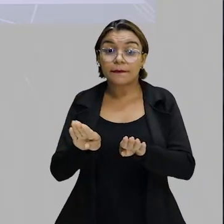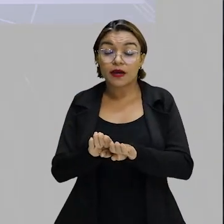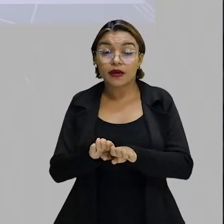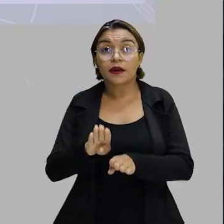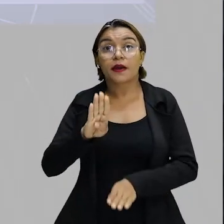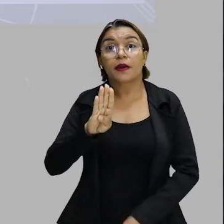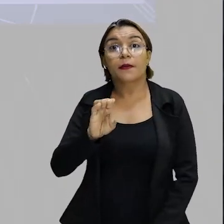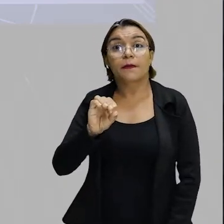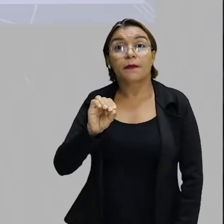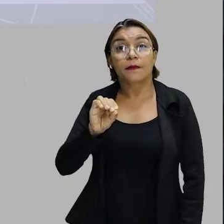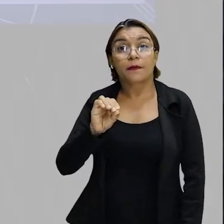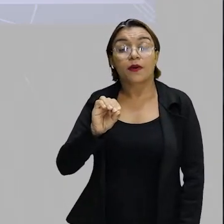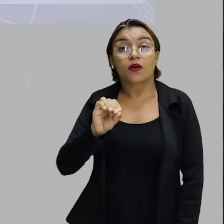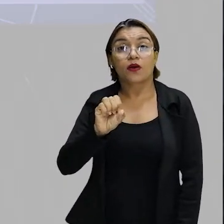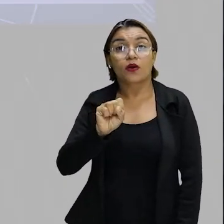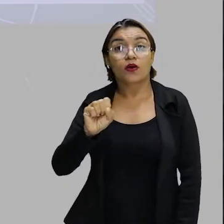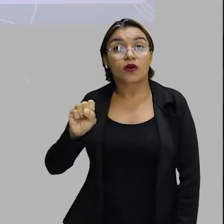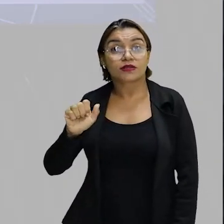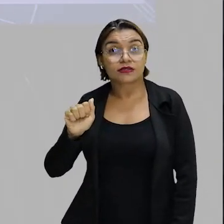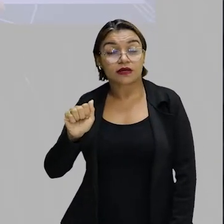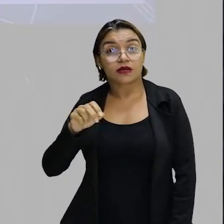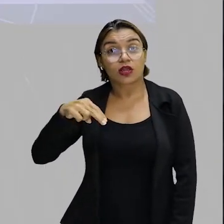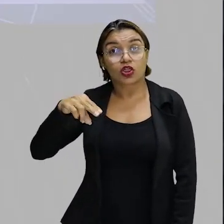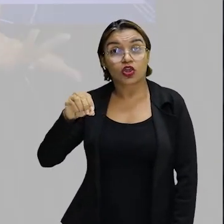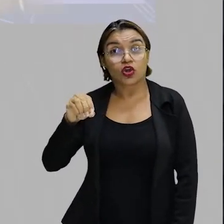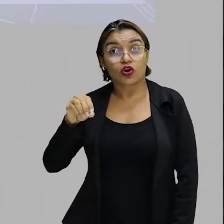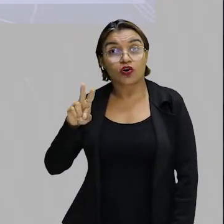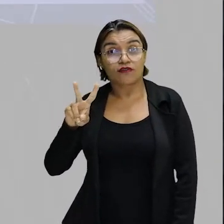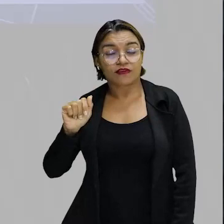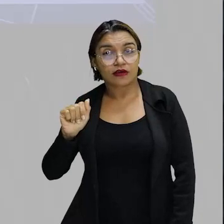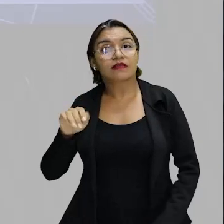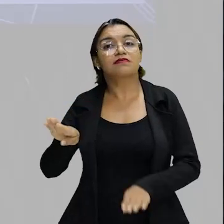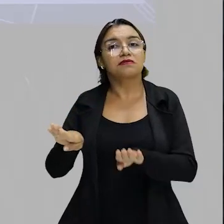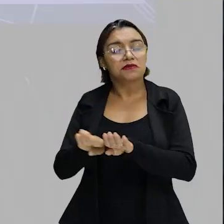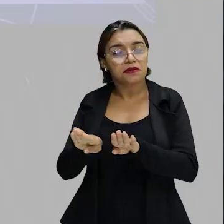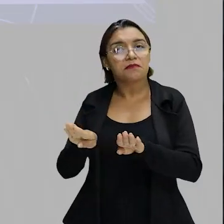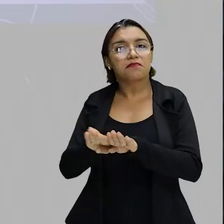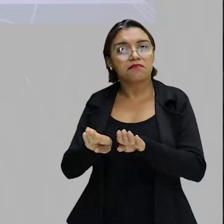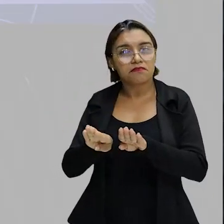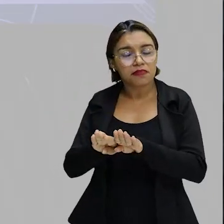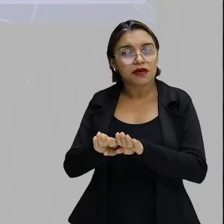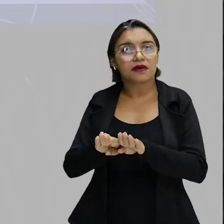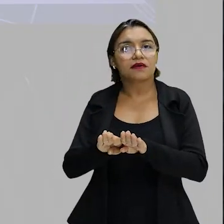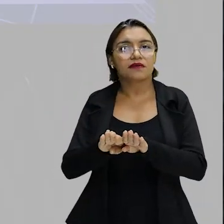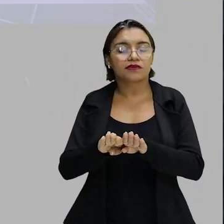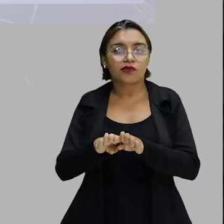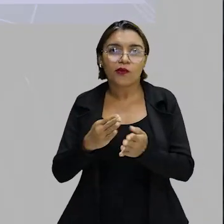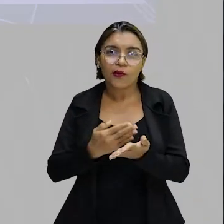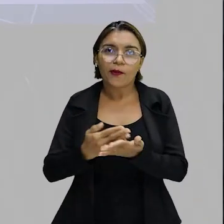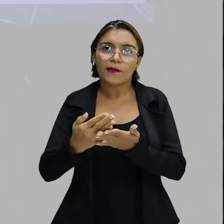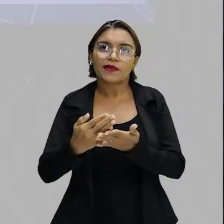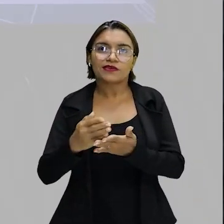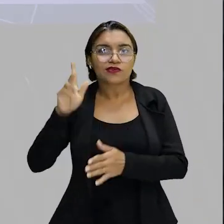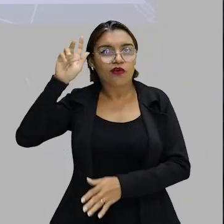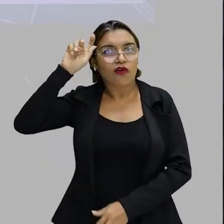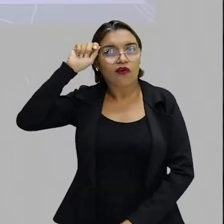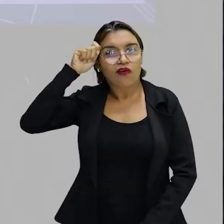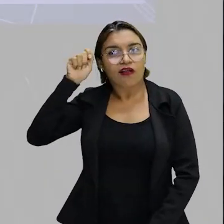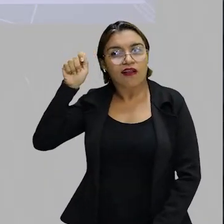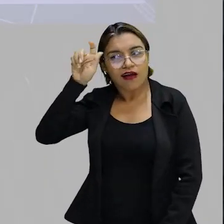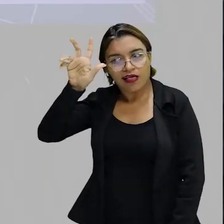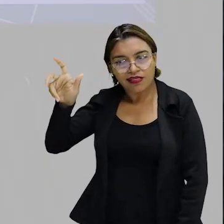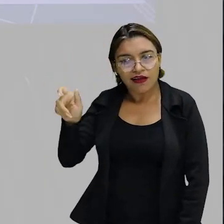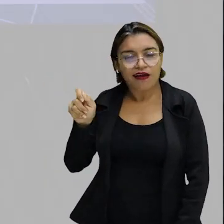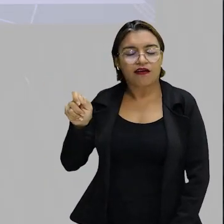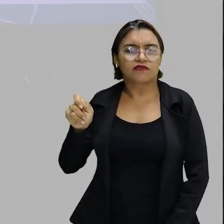bem. Bossa nova também tem uma raiz africana, olha só. Ô, Cacau, não estou lembrando de